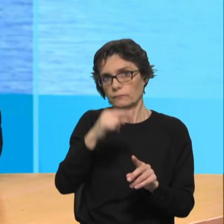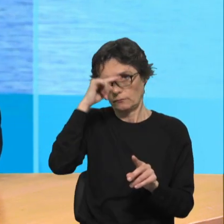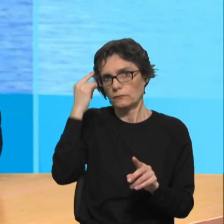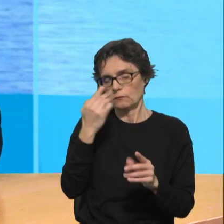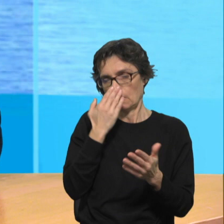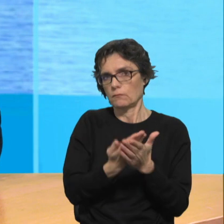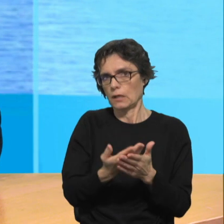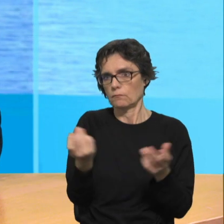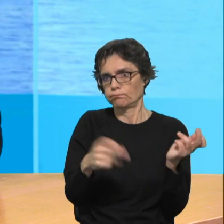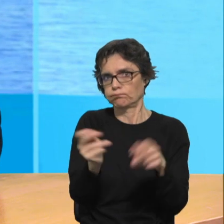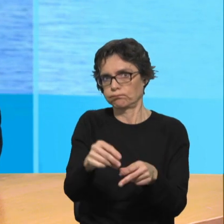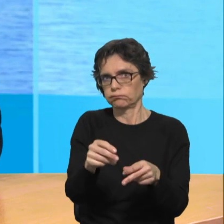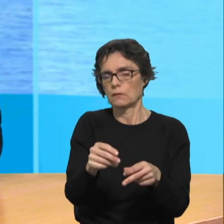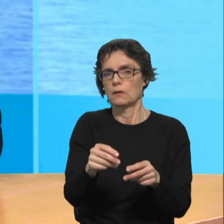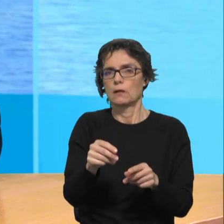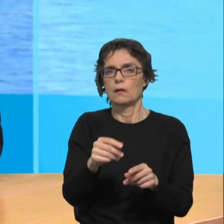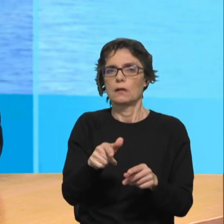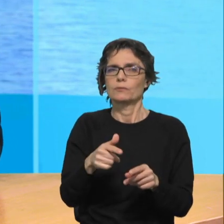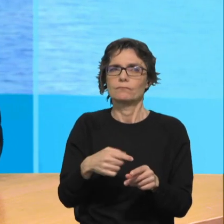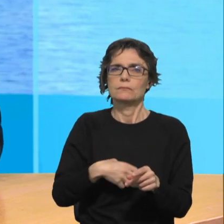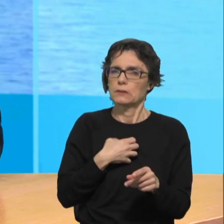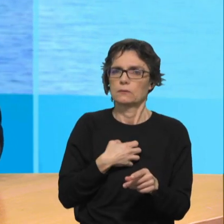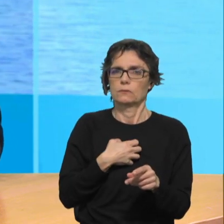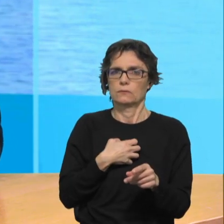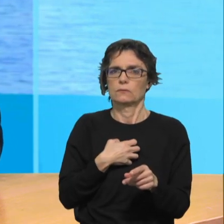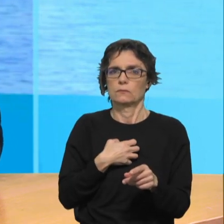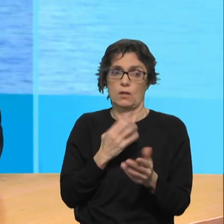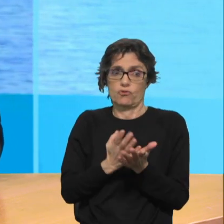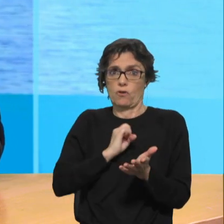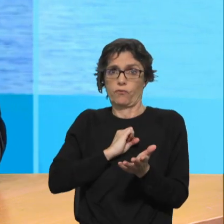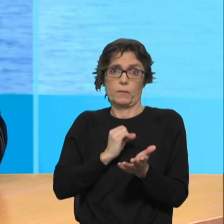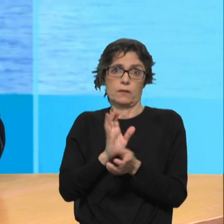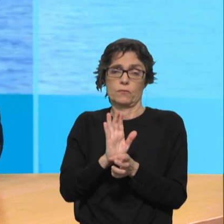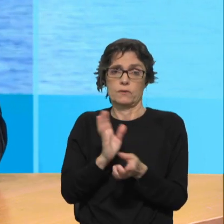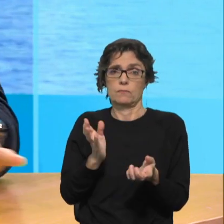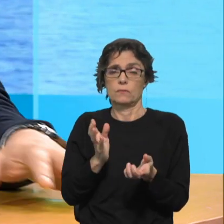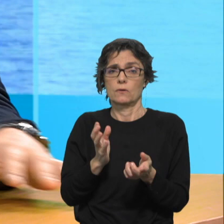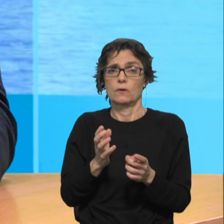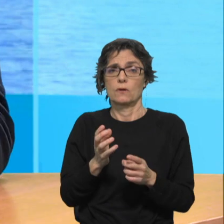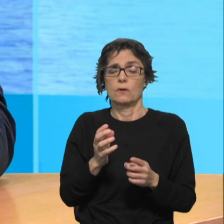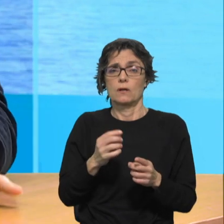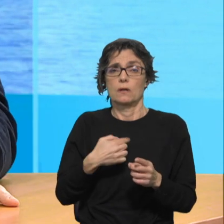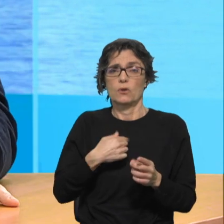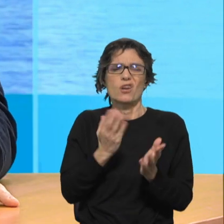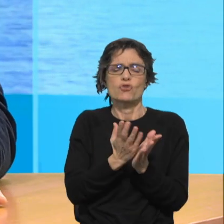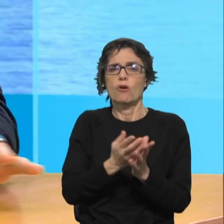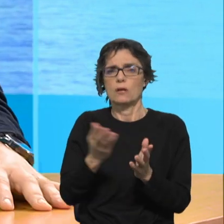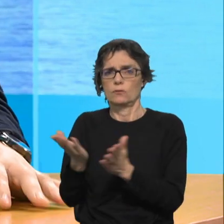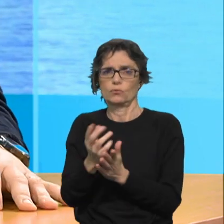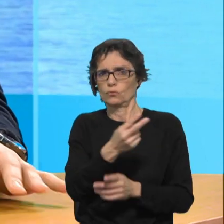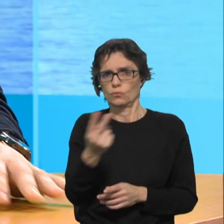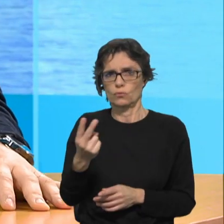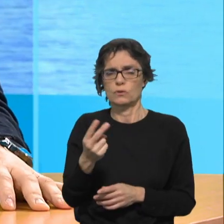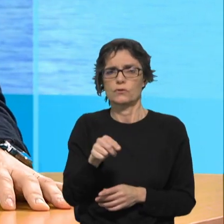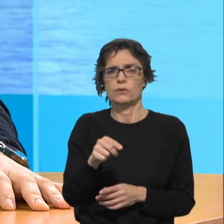todas, dá-me a impressão, porque eu vejo na minha escola, nas escolas, porque eu até estou nas duas, tenho